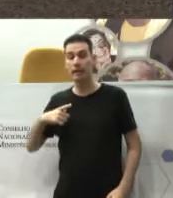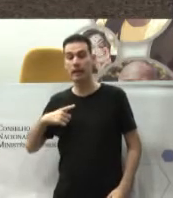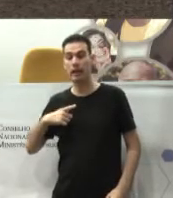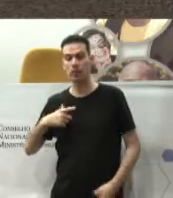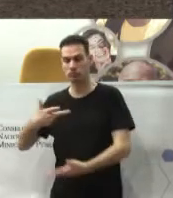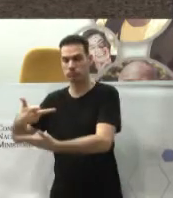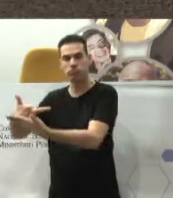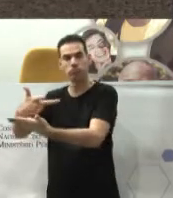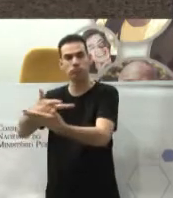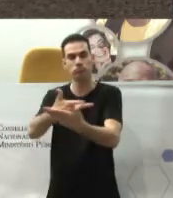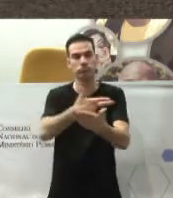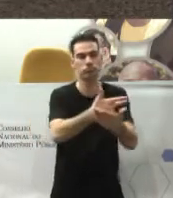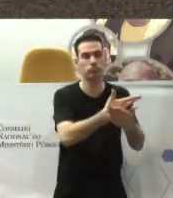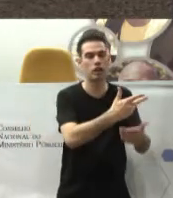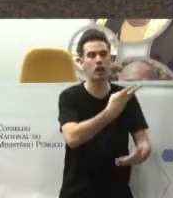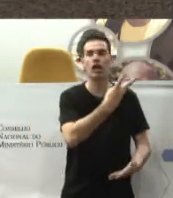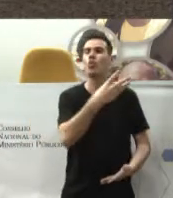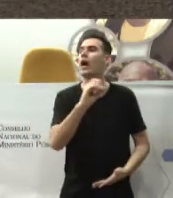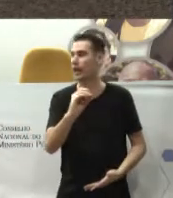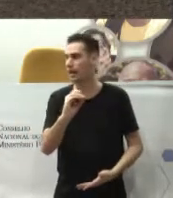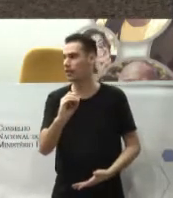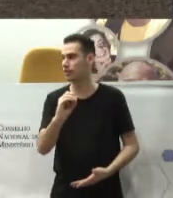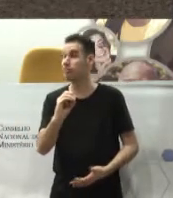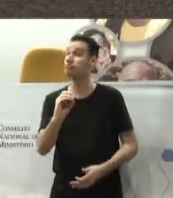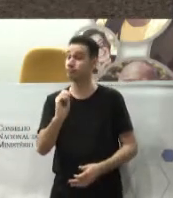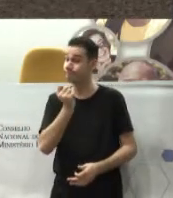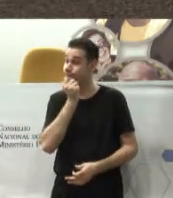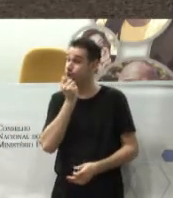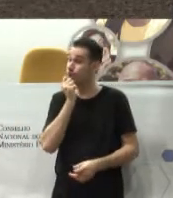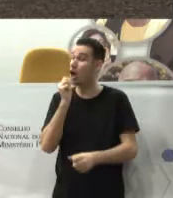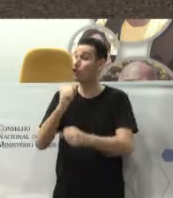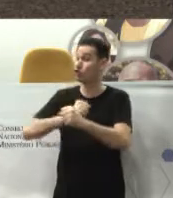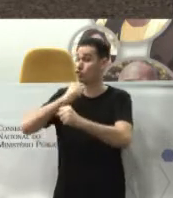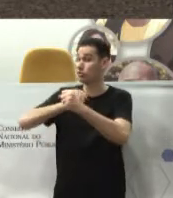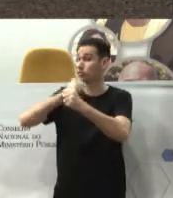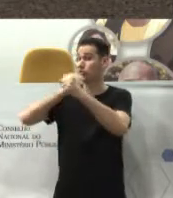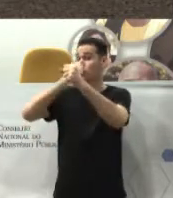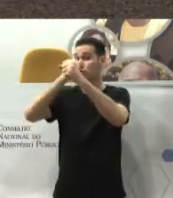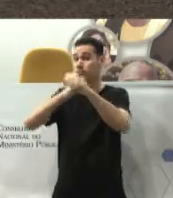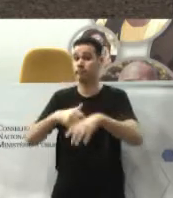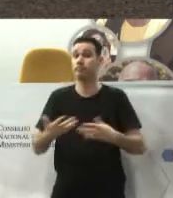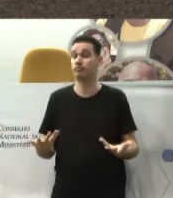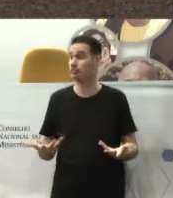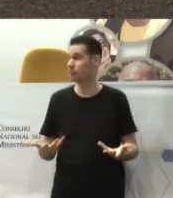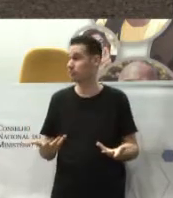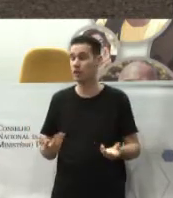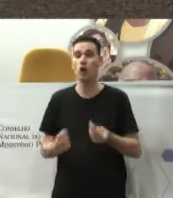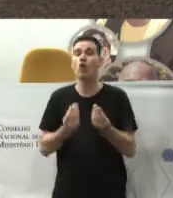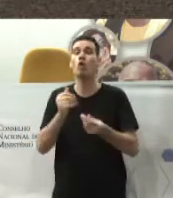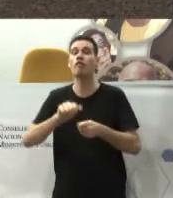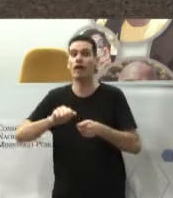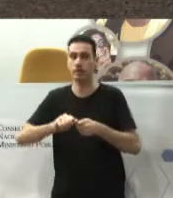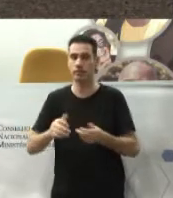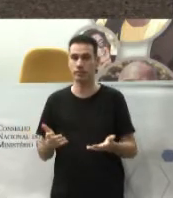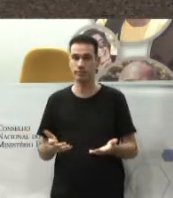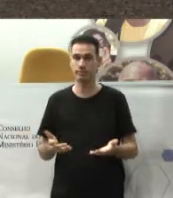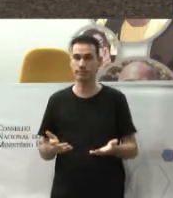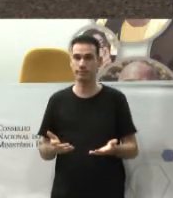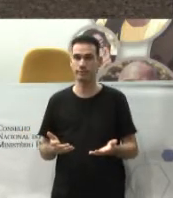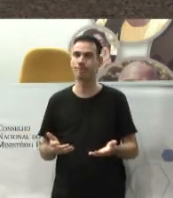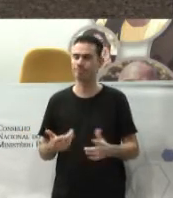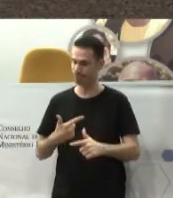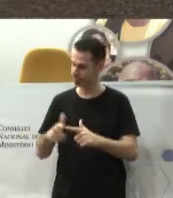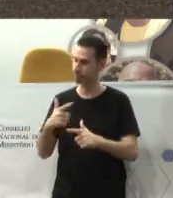que deveriam ter sido construídos para a Copa e não foram no Hospital Universitário. E isso